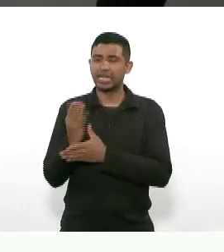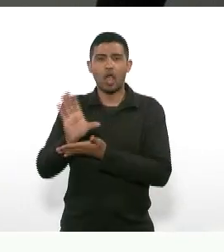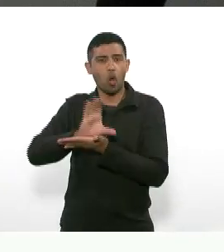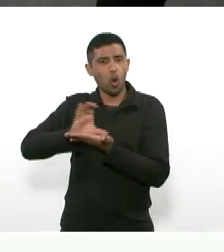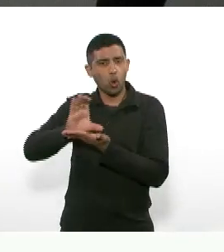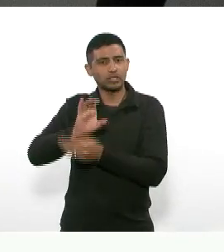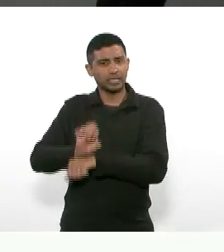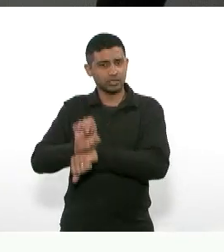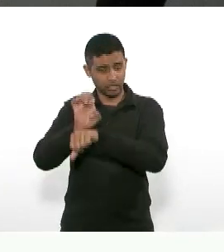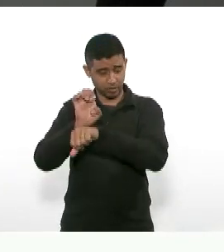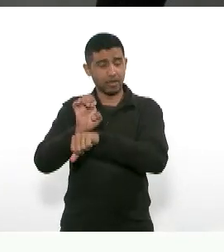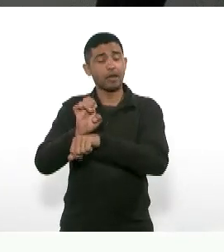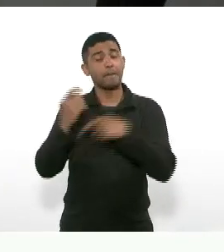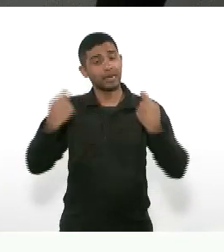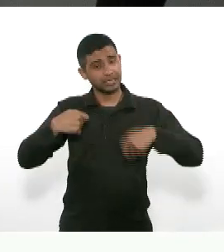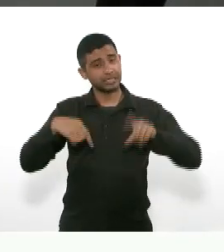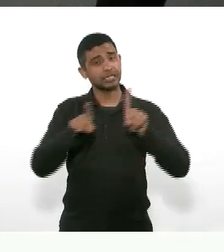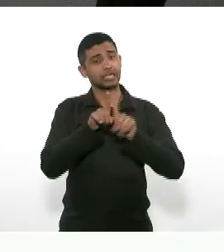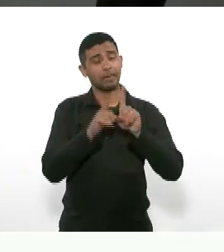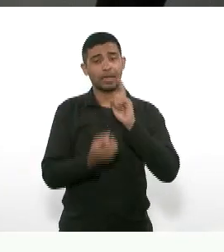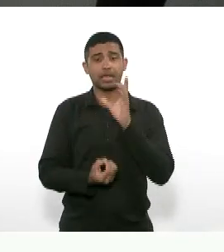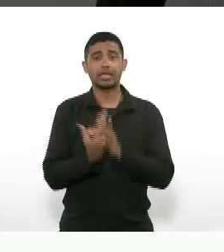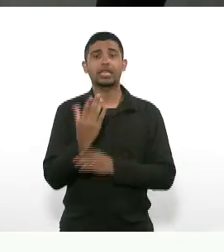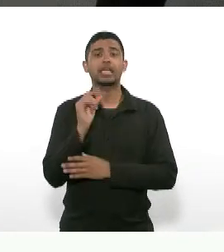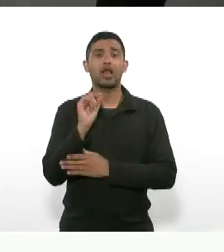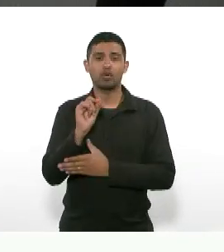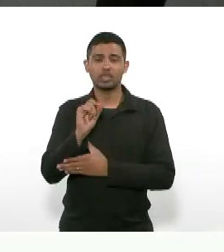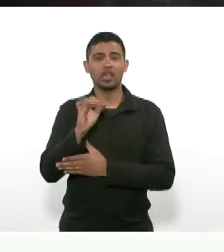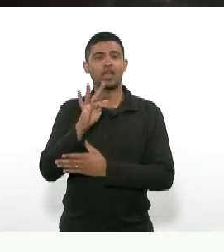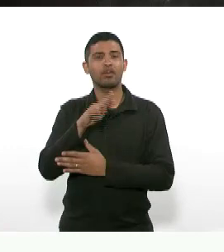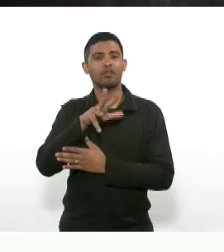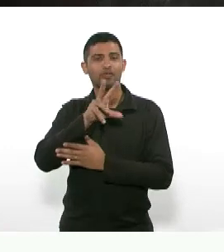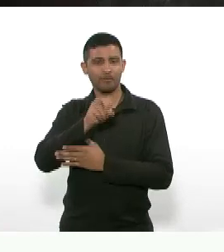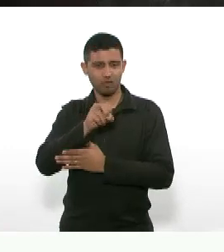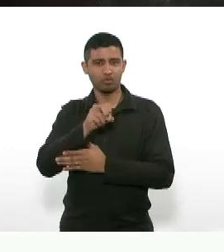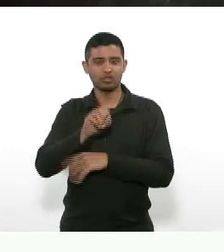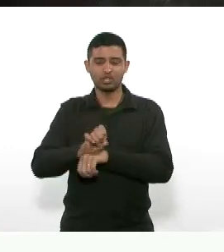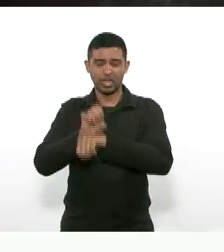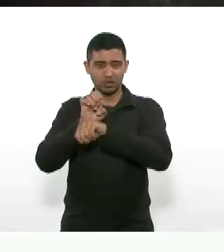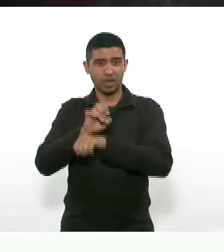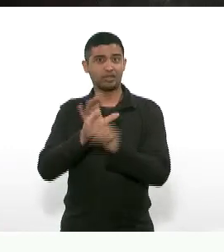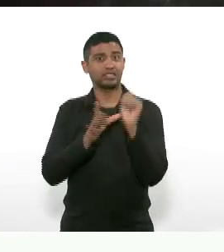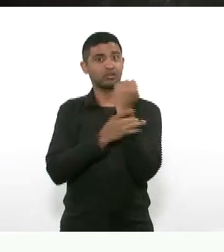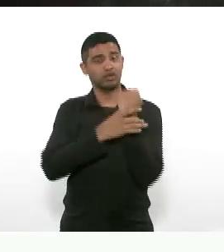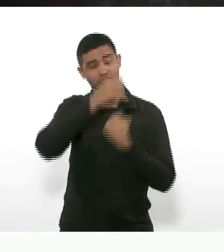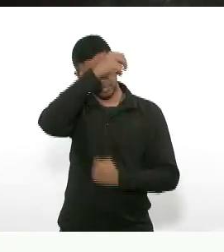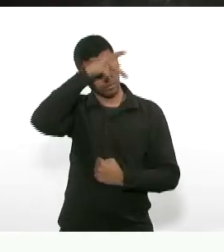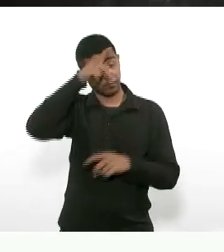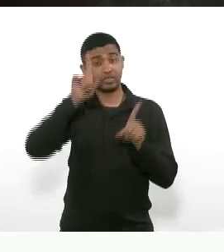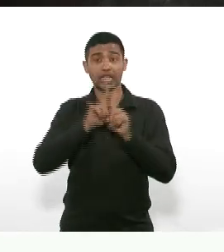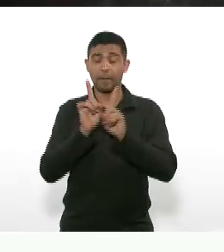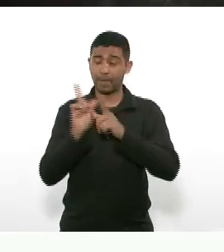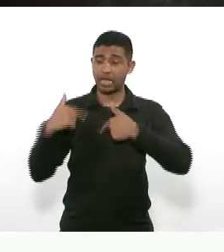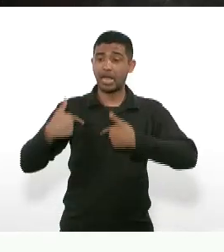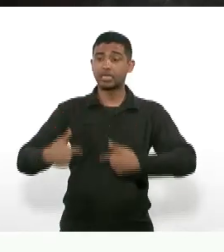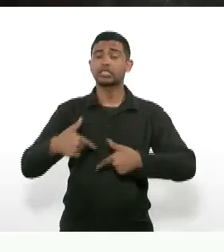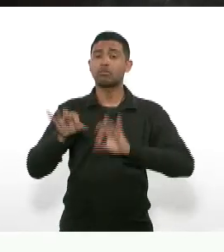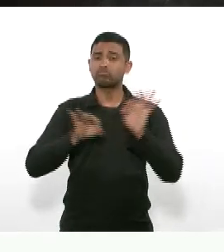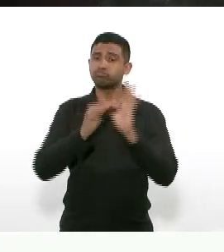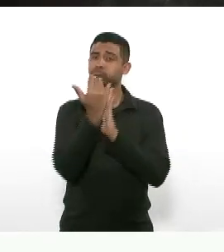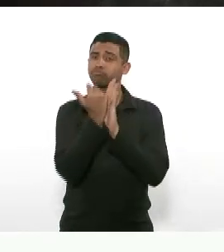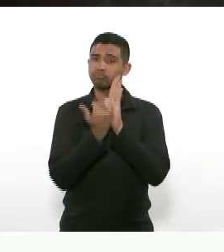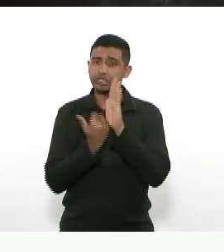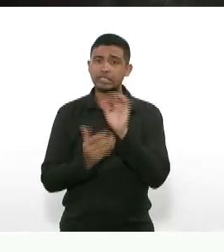Estadual, obrigatoriamente a gente vai ter que criar um Fundo Estadual de Segurança Pública, um Plano Estadual de Segurança Pública,